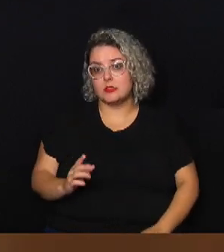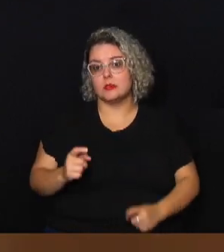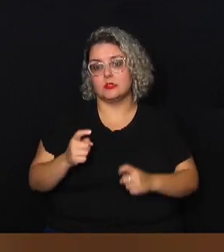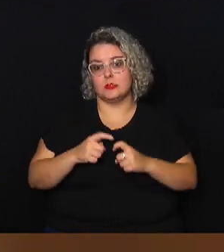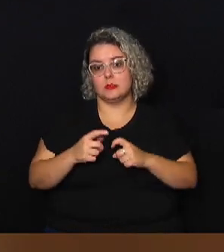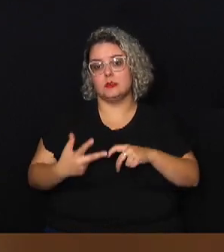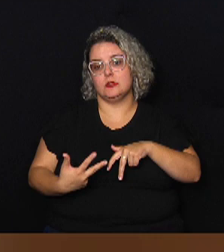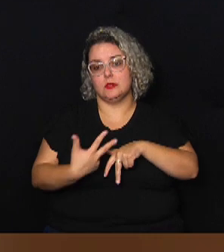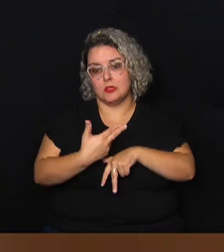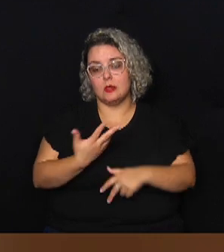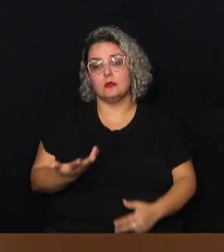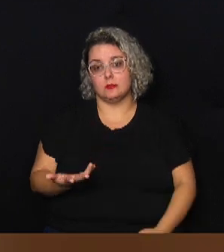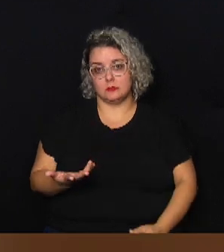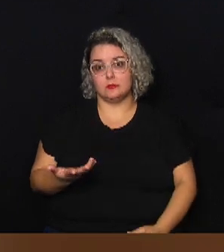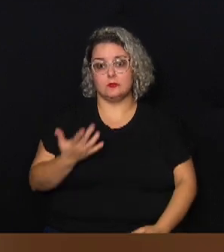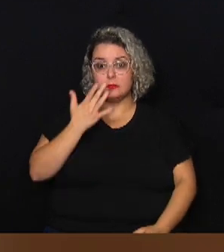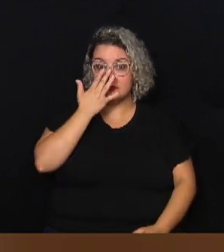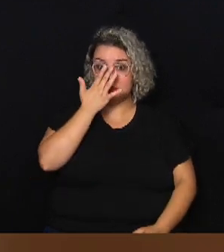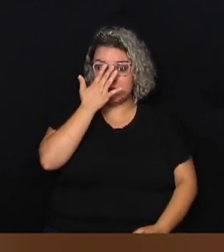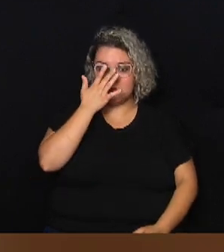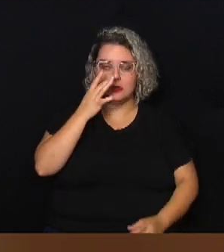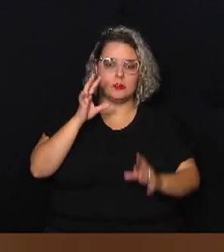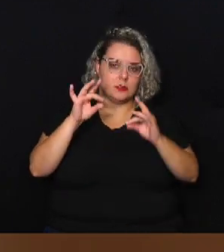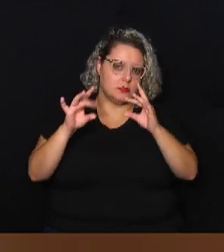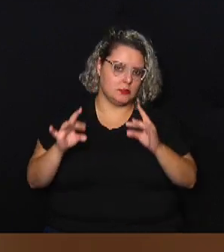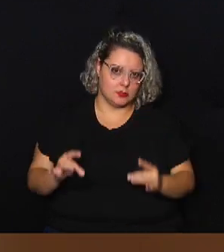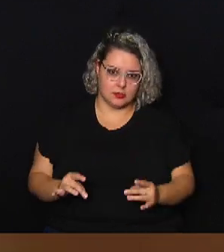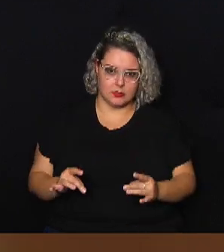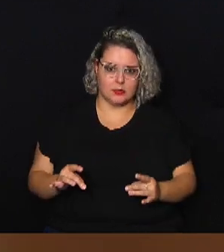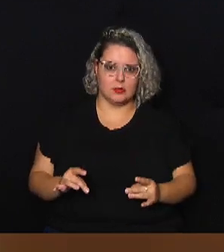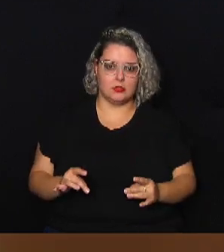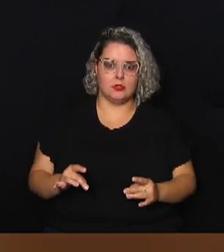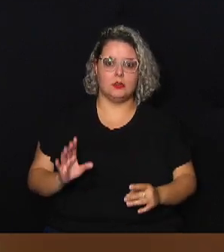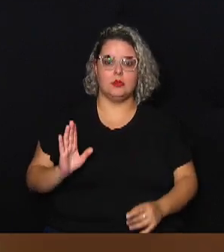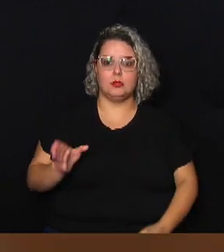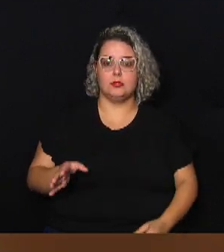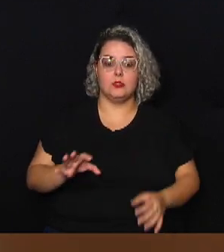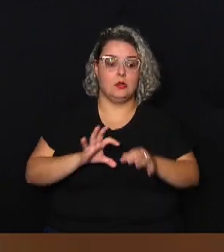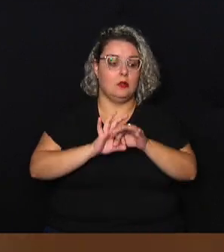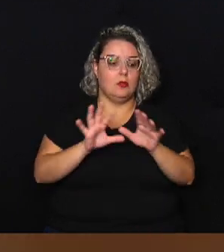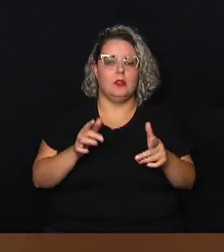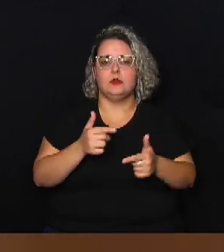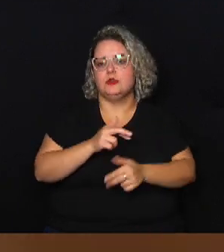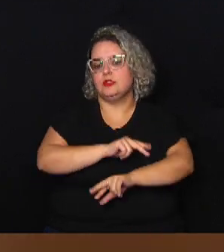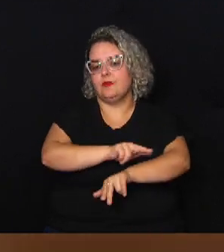Então, esse filtro já vai livrar de muitas